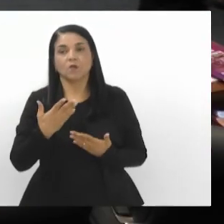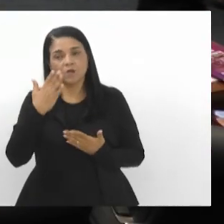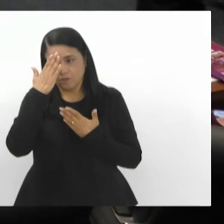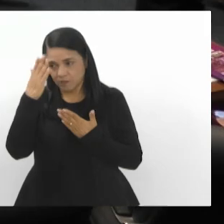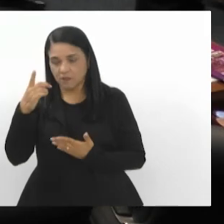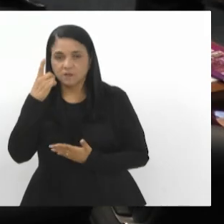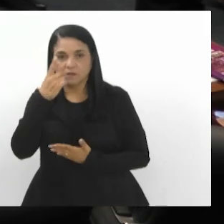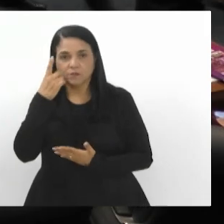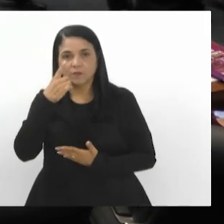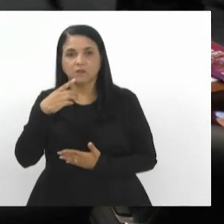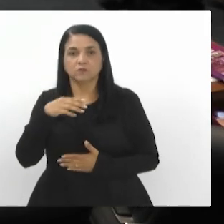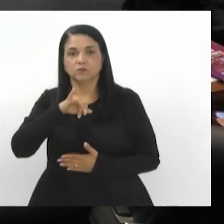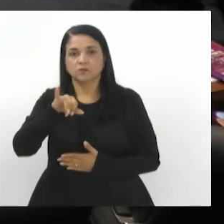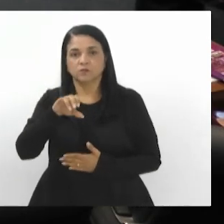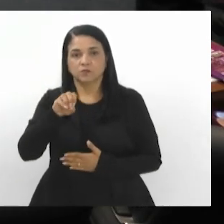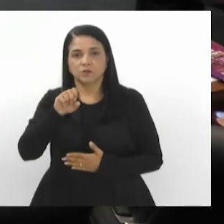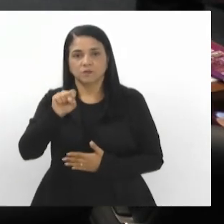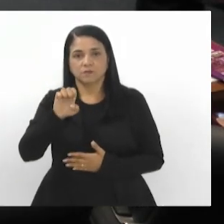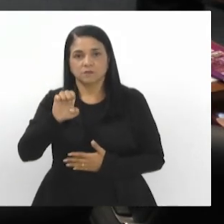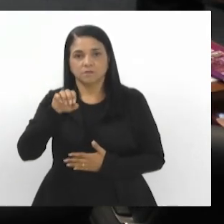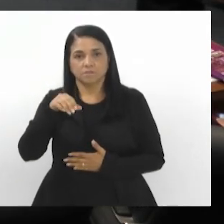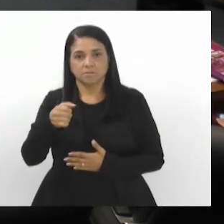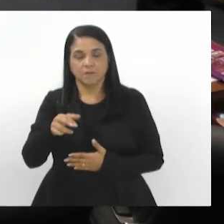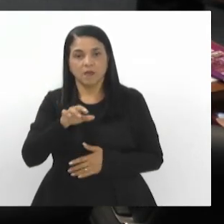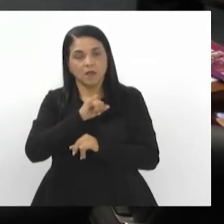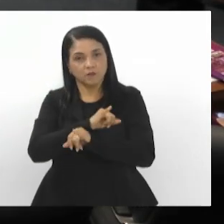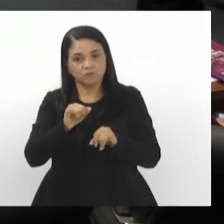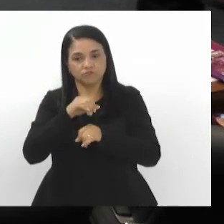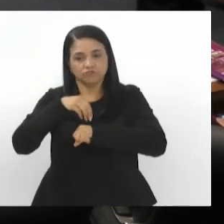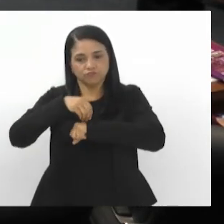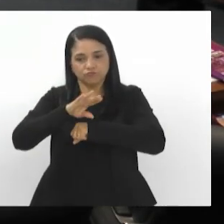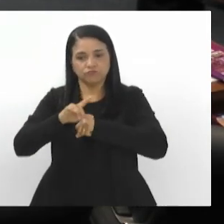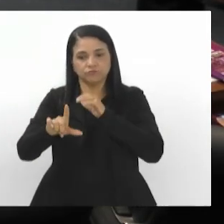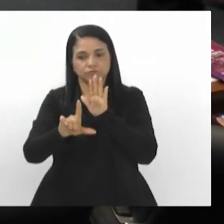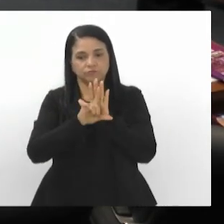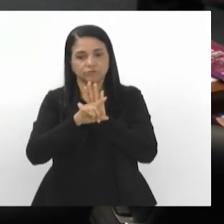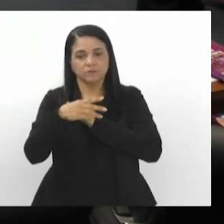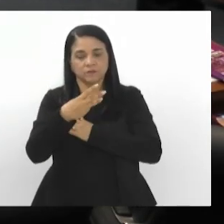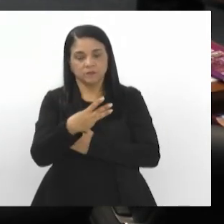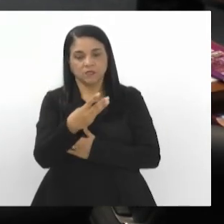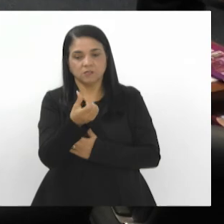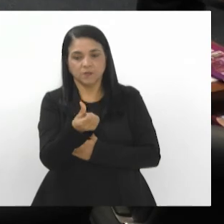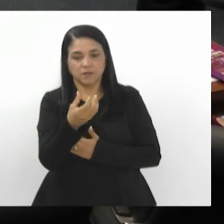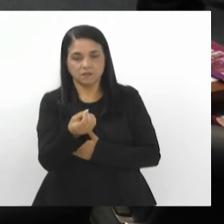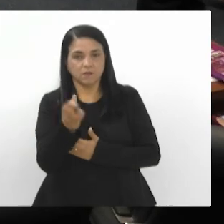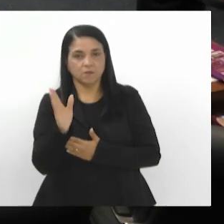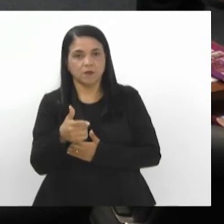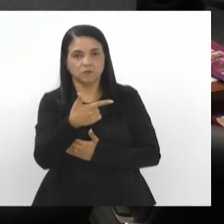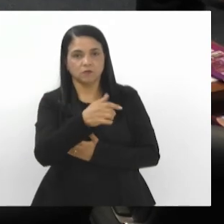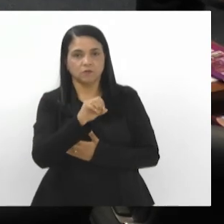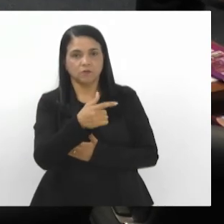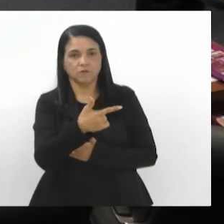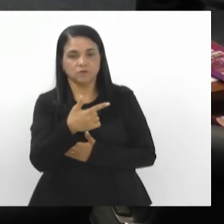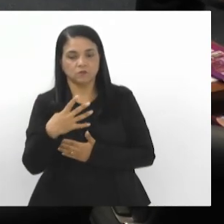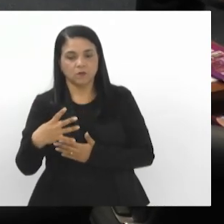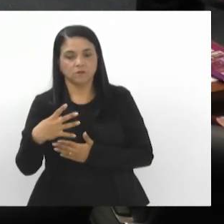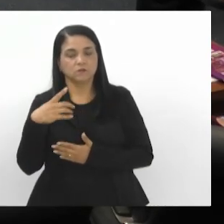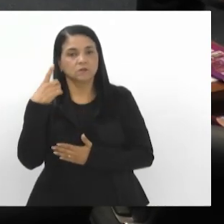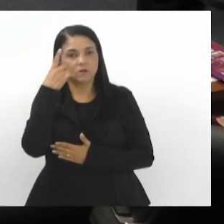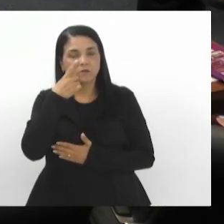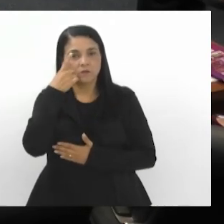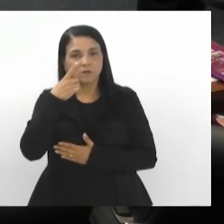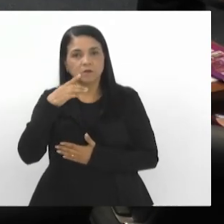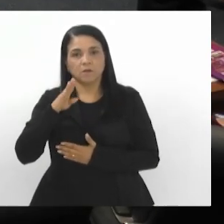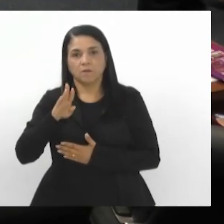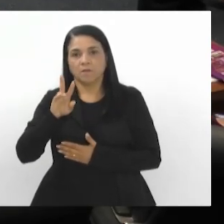professor Josemar, querido amigo. Anuncio indicação legislativa número 360 de 2024, de autoria do